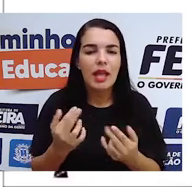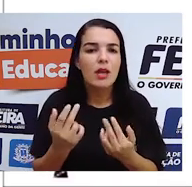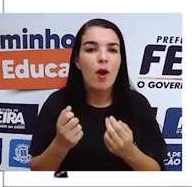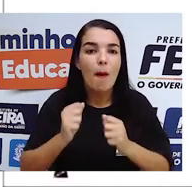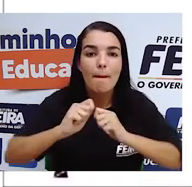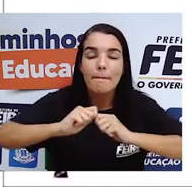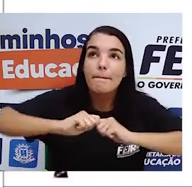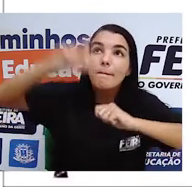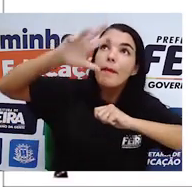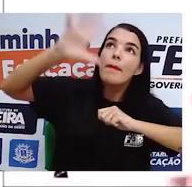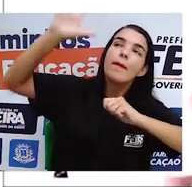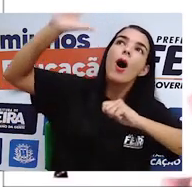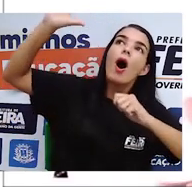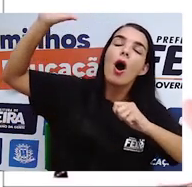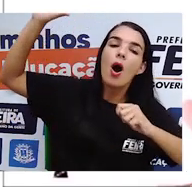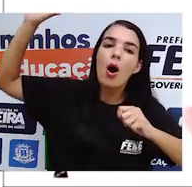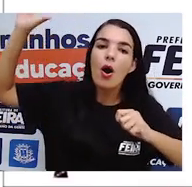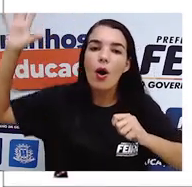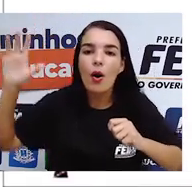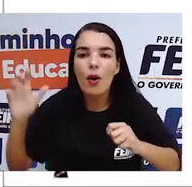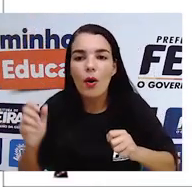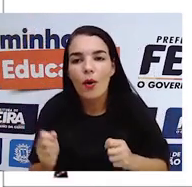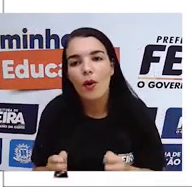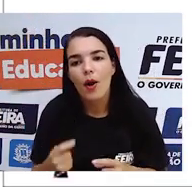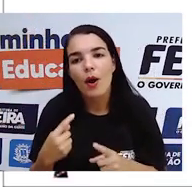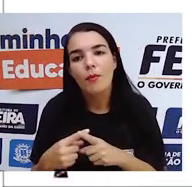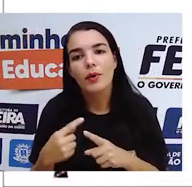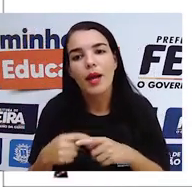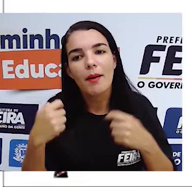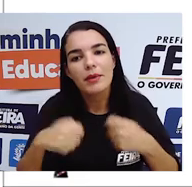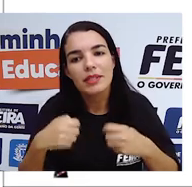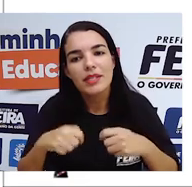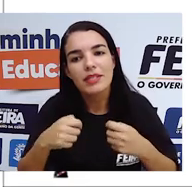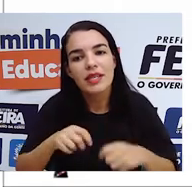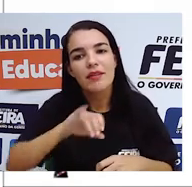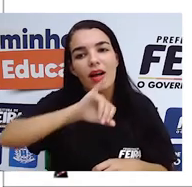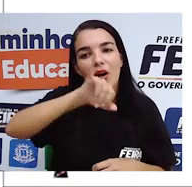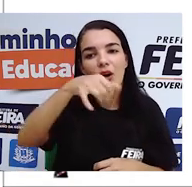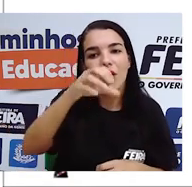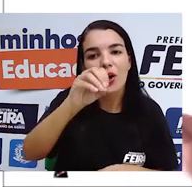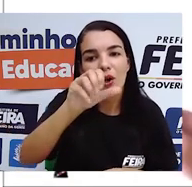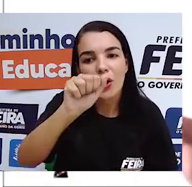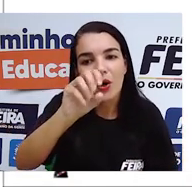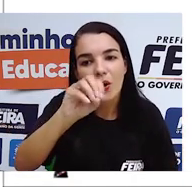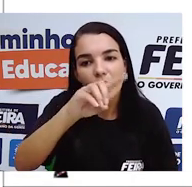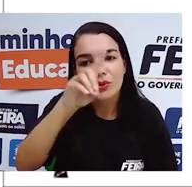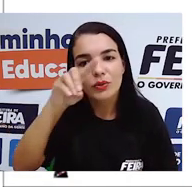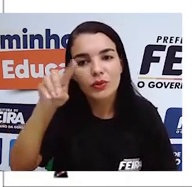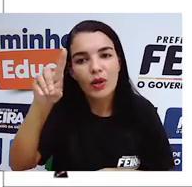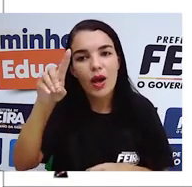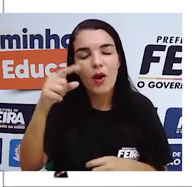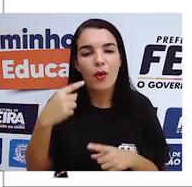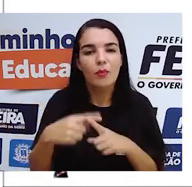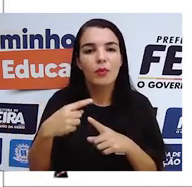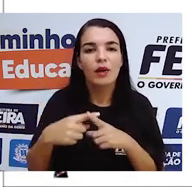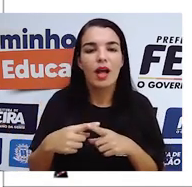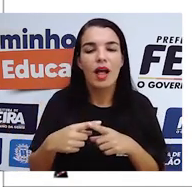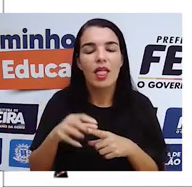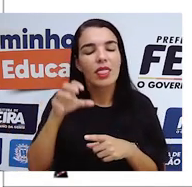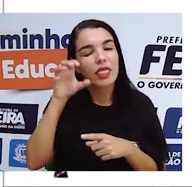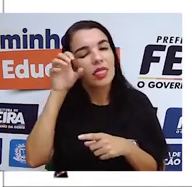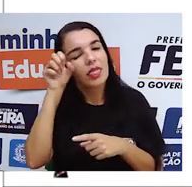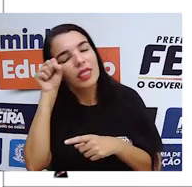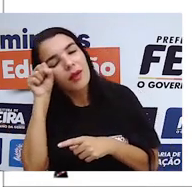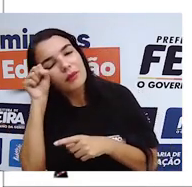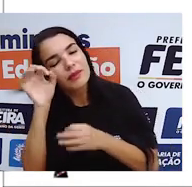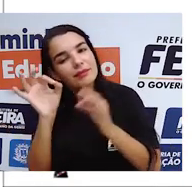servem para acordar o menino que dorme muito. Quem nunca ouviu a frase "Fulano dorme que nem São João"? Pois é,